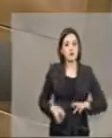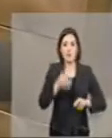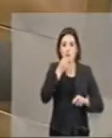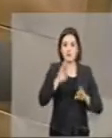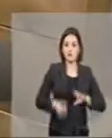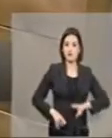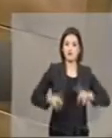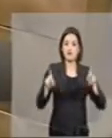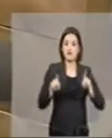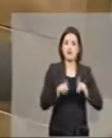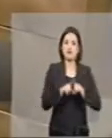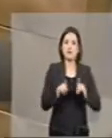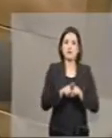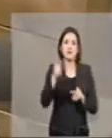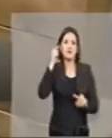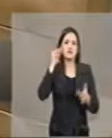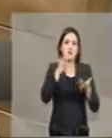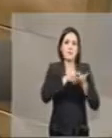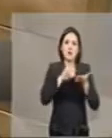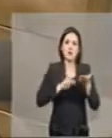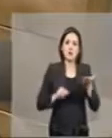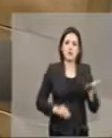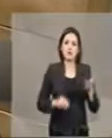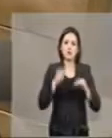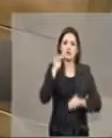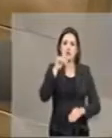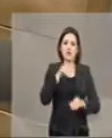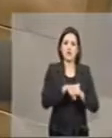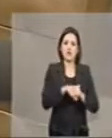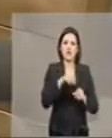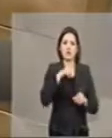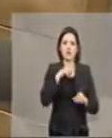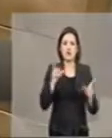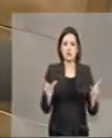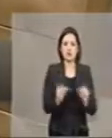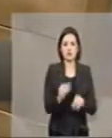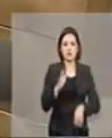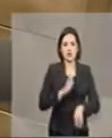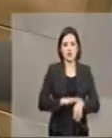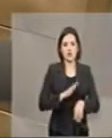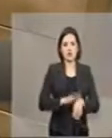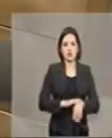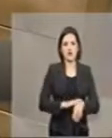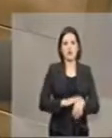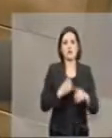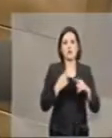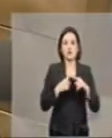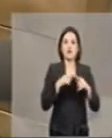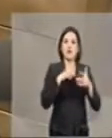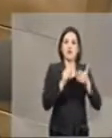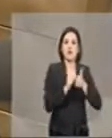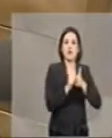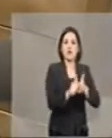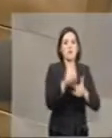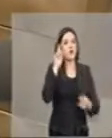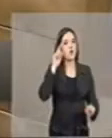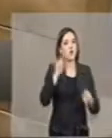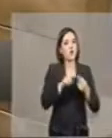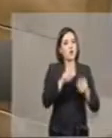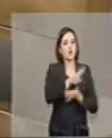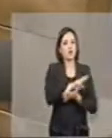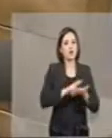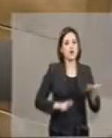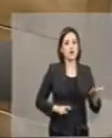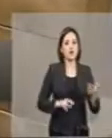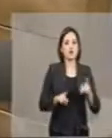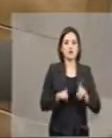a metodologia do voto vogal que otimiza o tempo, quando estou a acompanhar o relator e a endossar os fundamentos expendidos